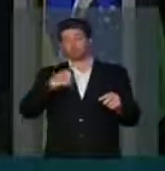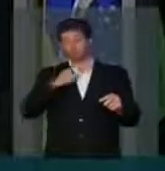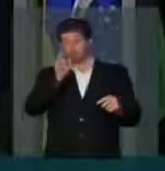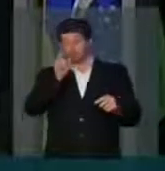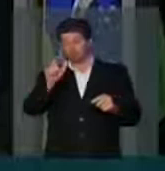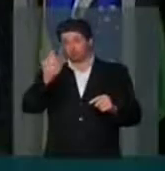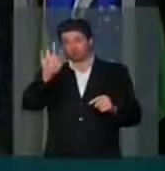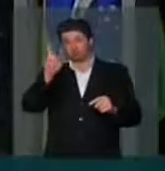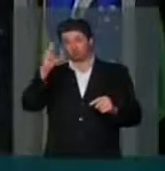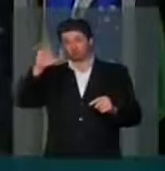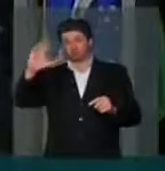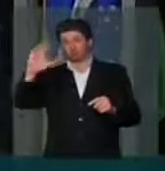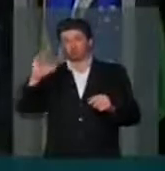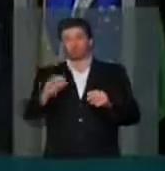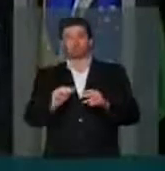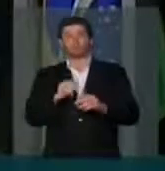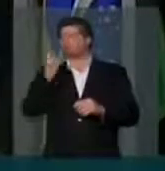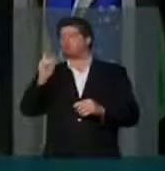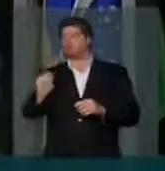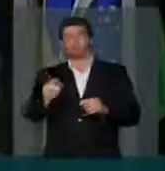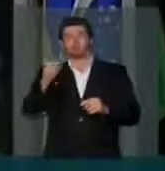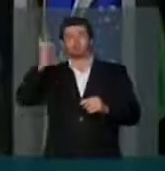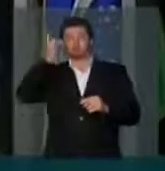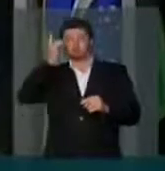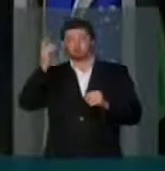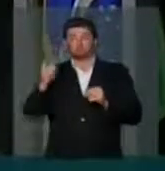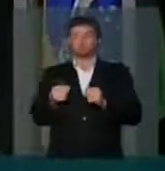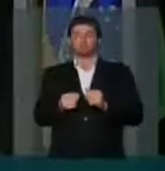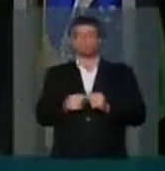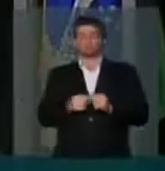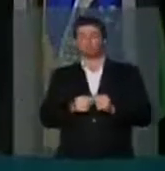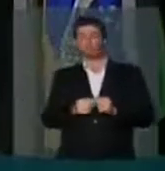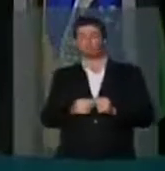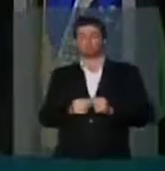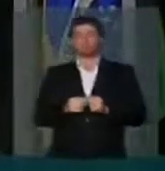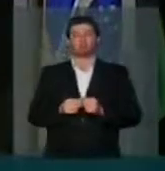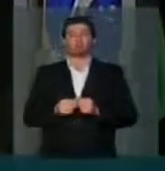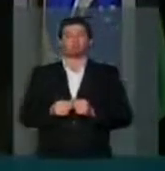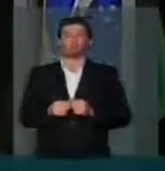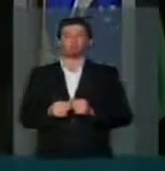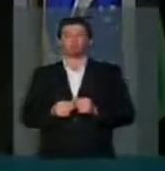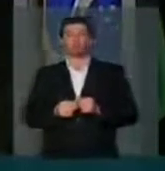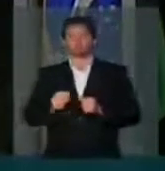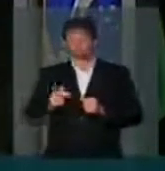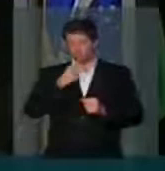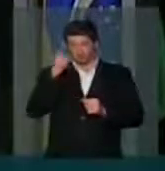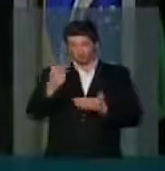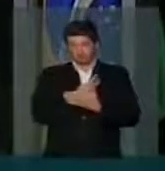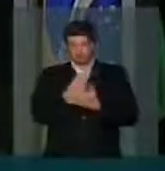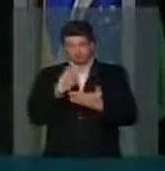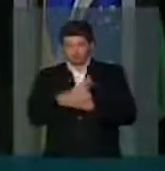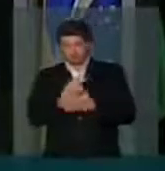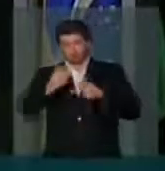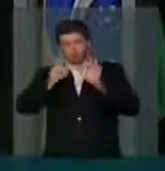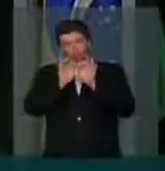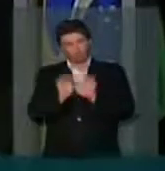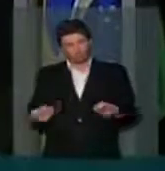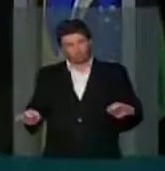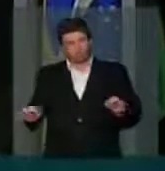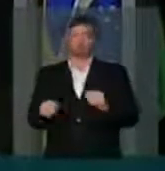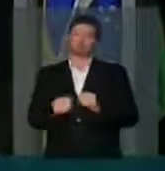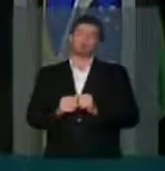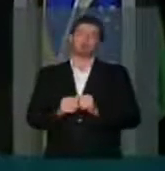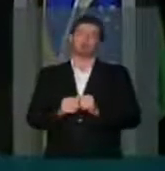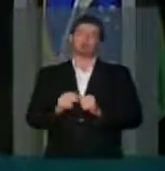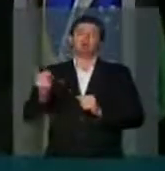nosso FHC, que disse que Dilma deve falar sobre os erros, ser humilde à nação